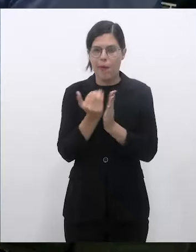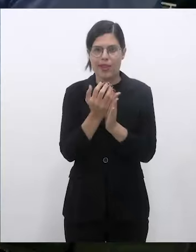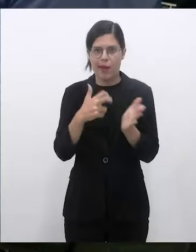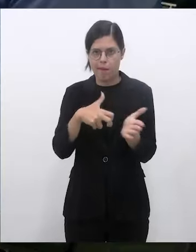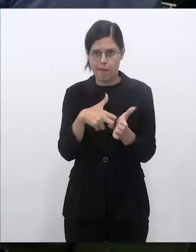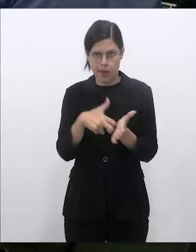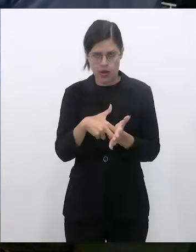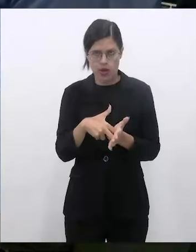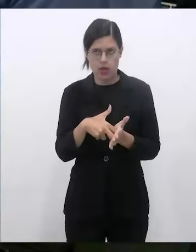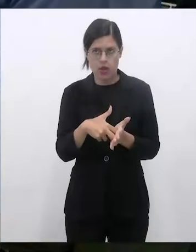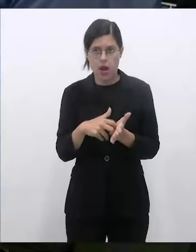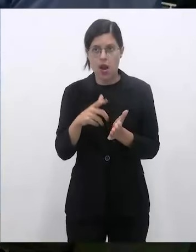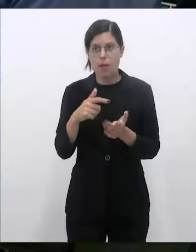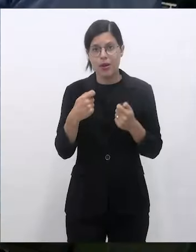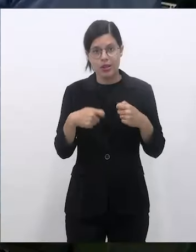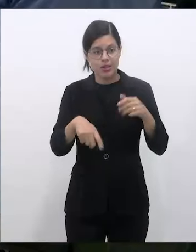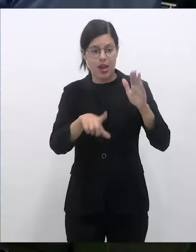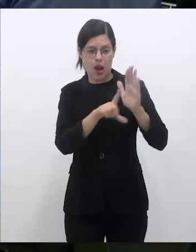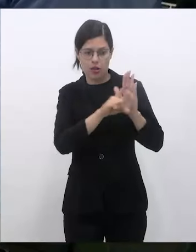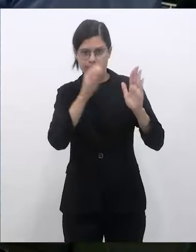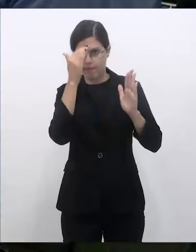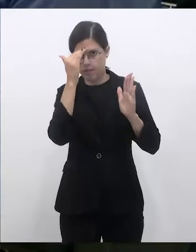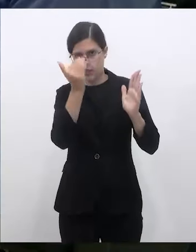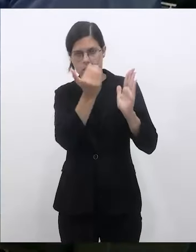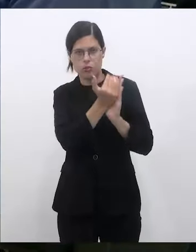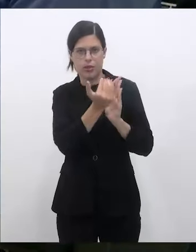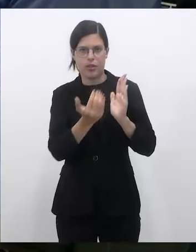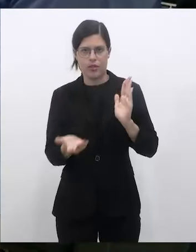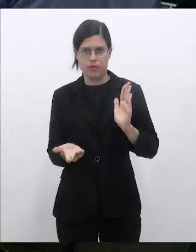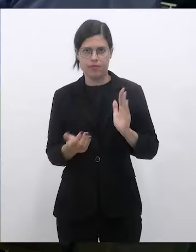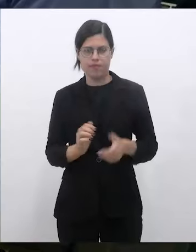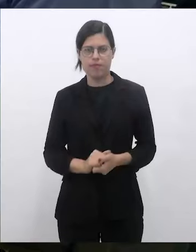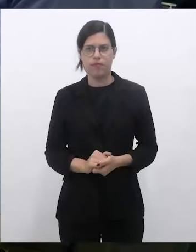A grande questão é a lei ser cumprida.